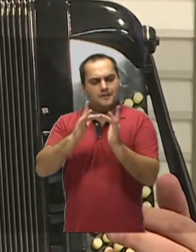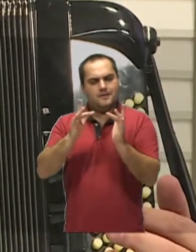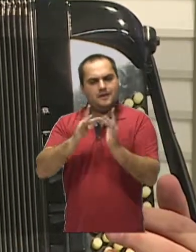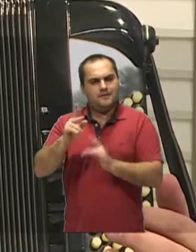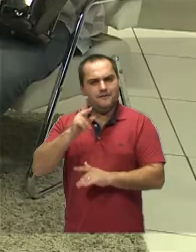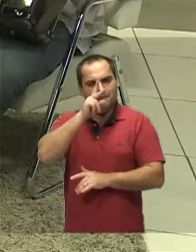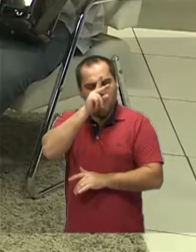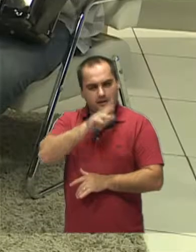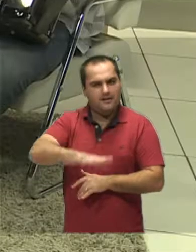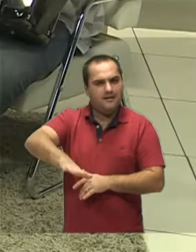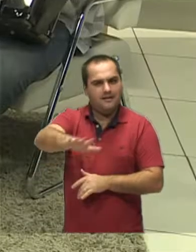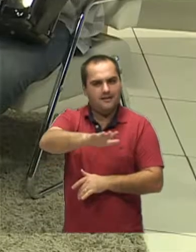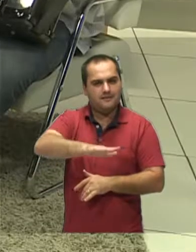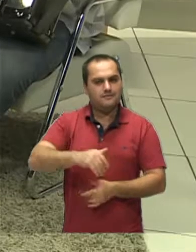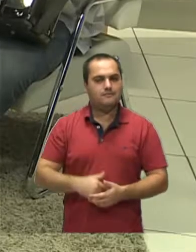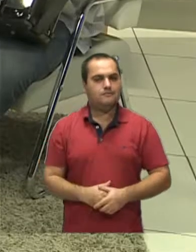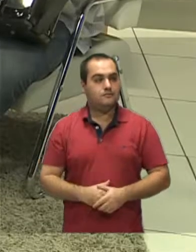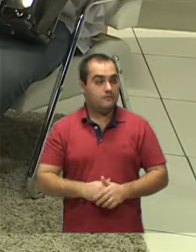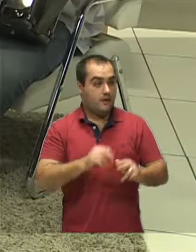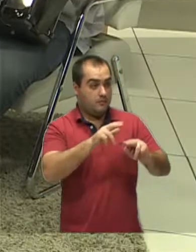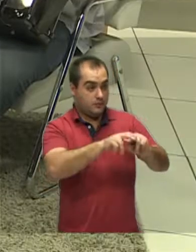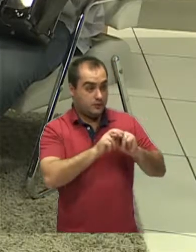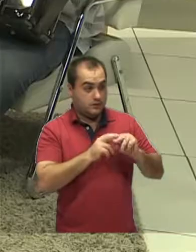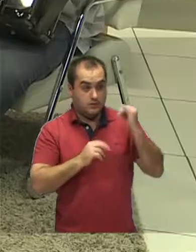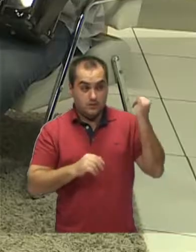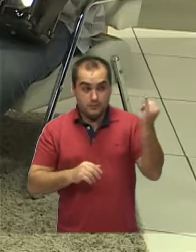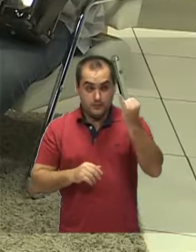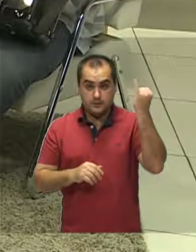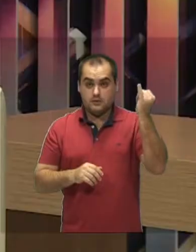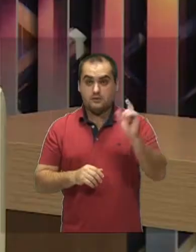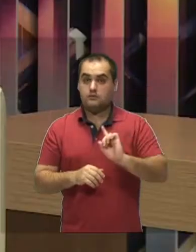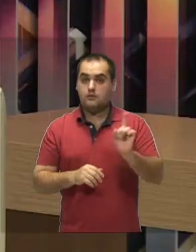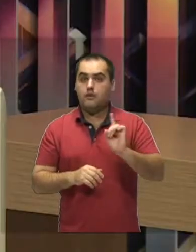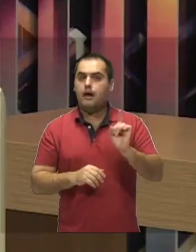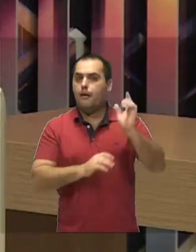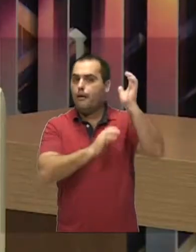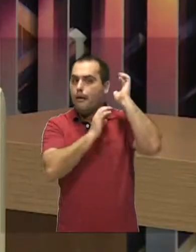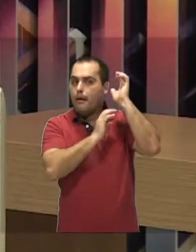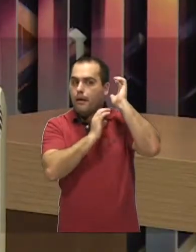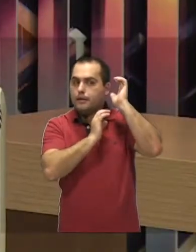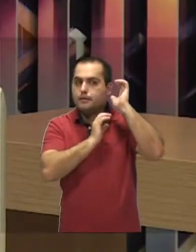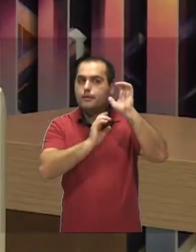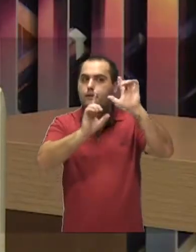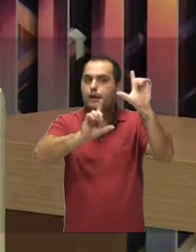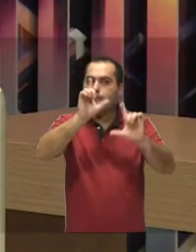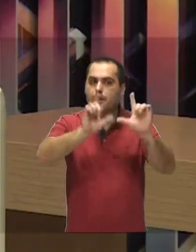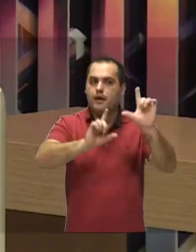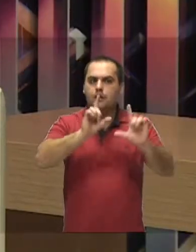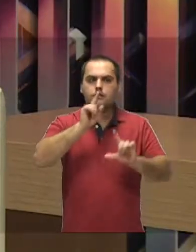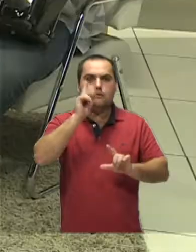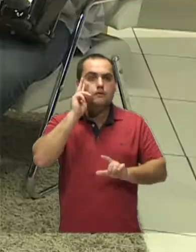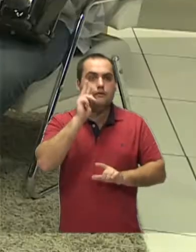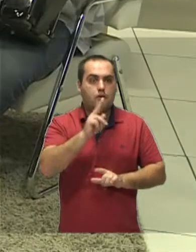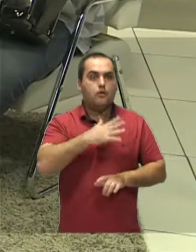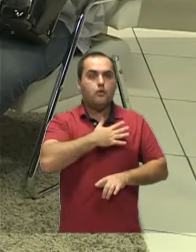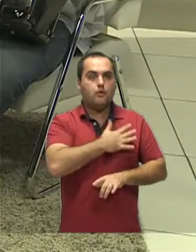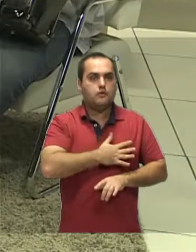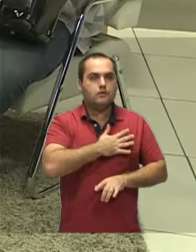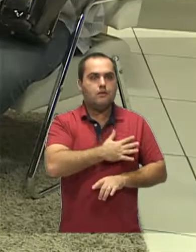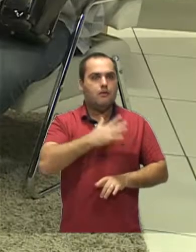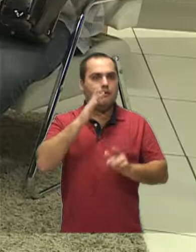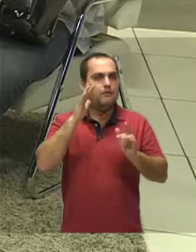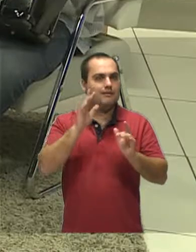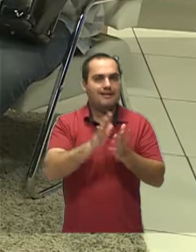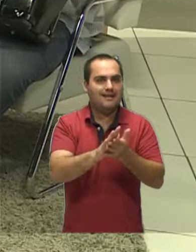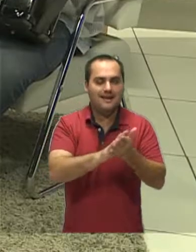dos elementos musicais. É importante destacar, então, que não saiu das rádios e da televisão a tua identidade musical propriamente.